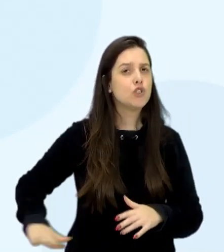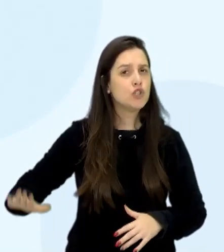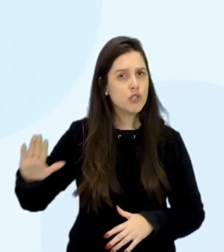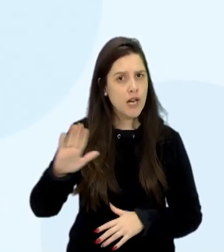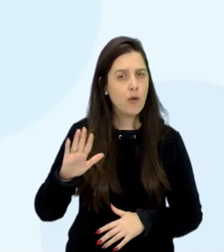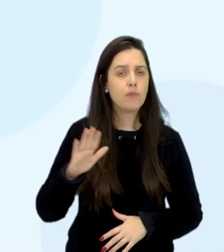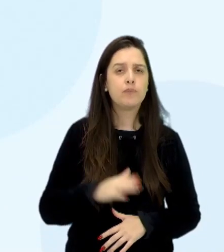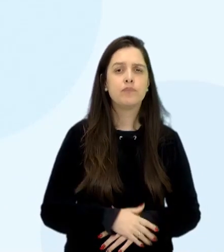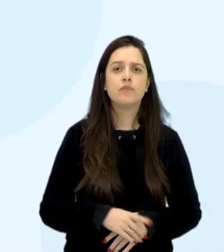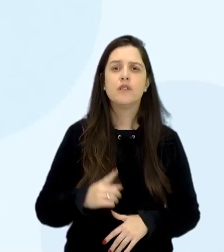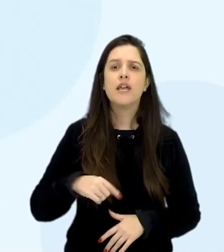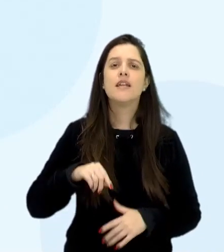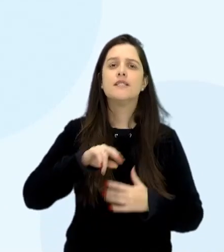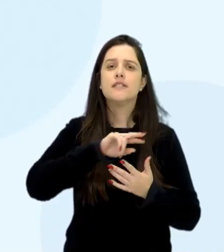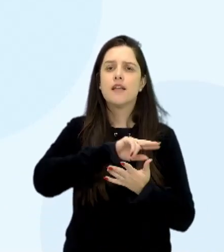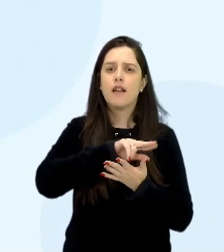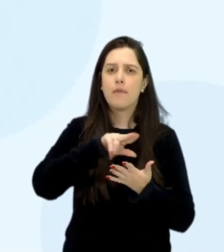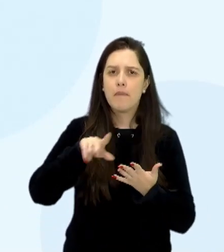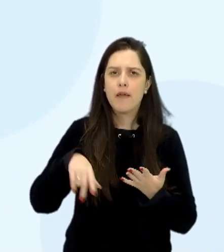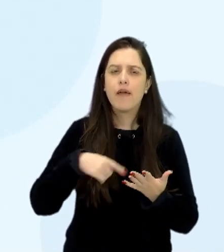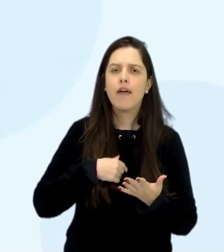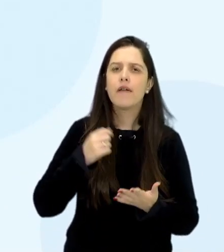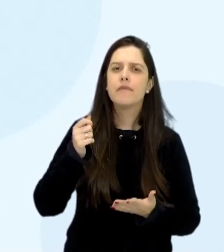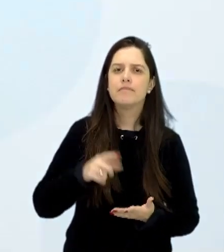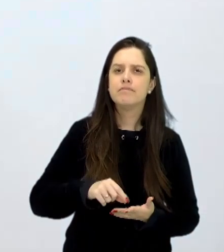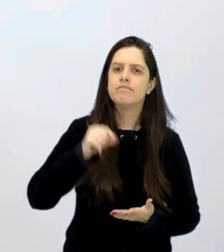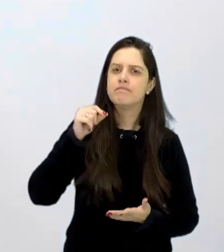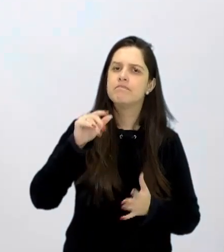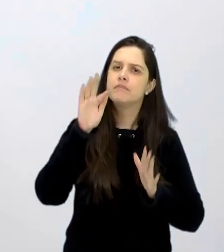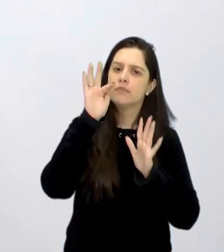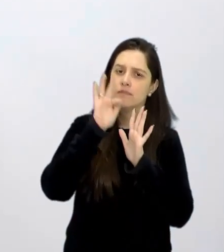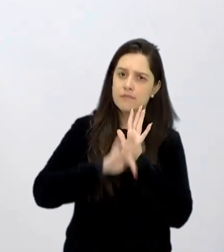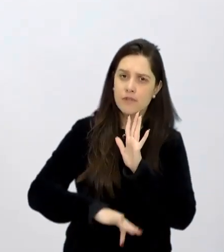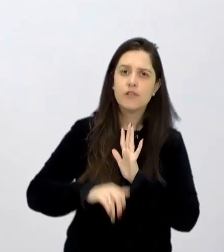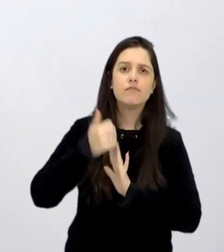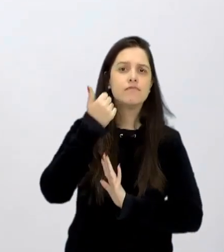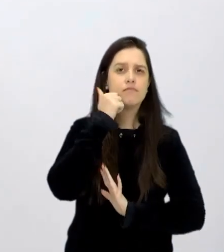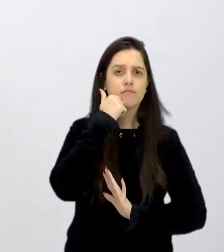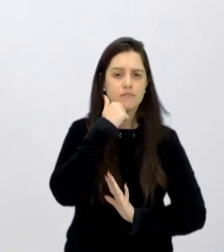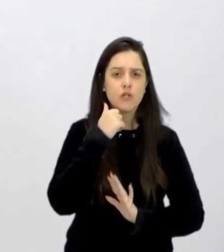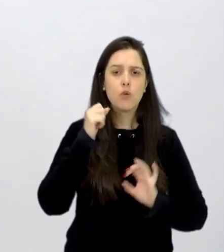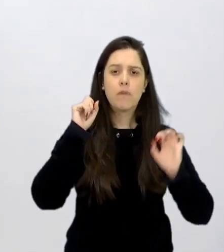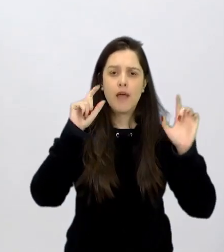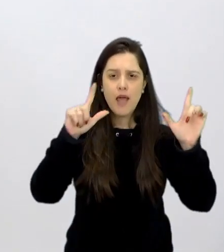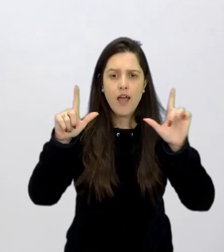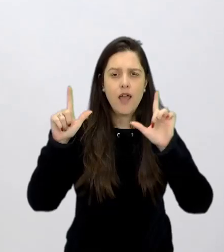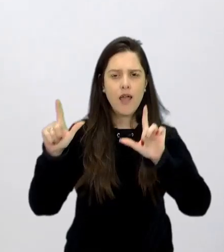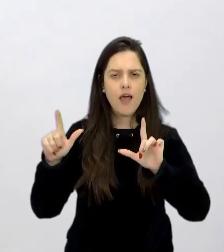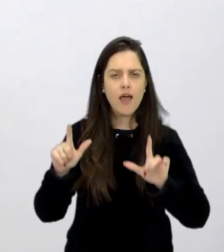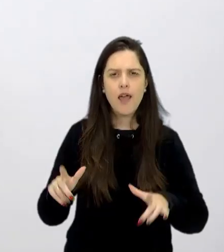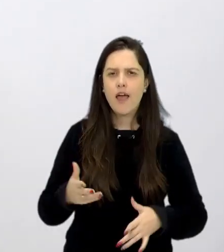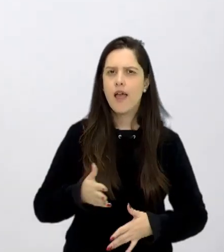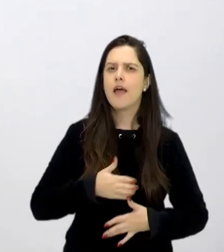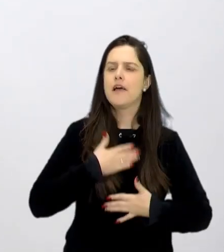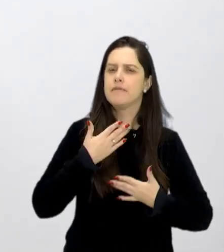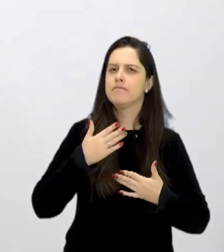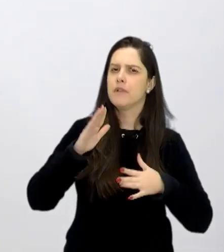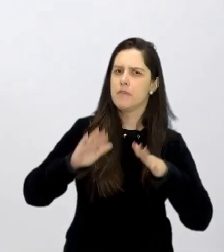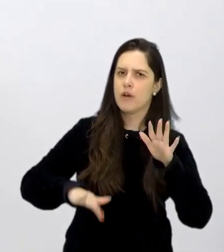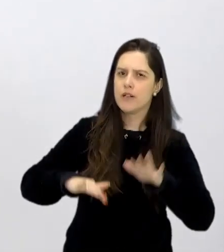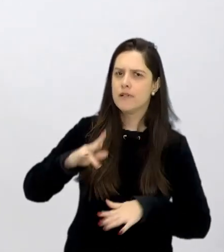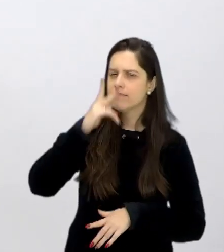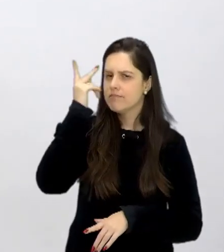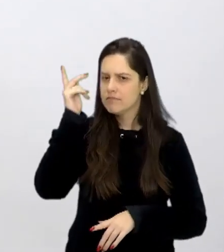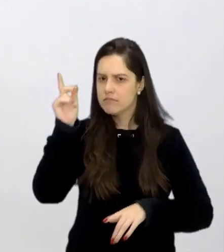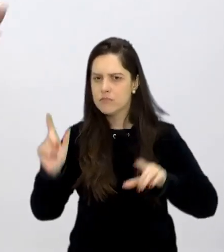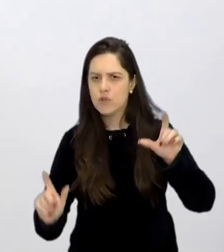Então, esses elementos vocês recordam que é um texto científico numa linguagem ajustada para a maioria da população, ou